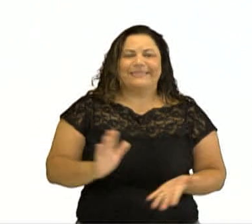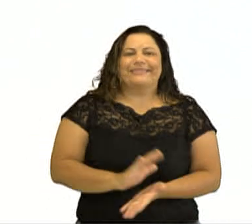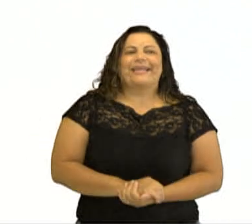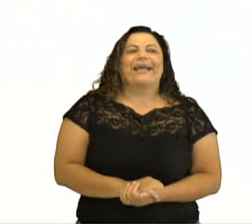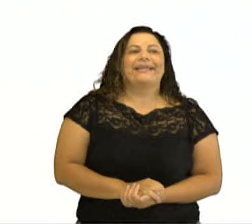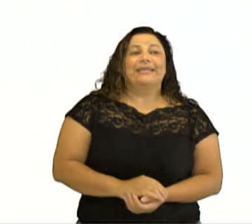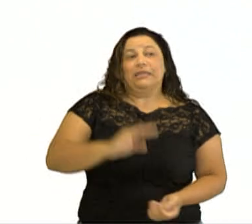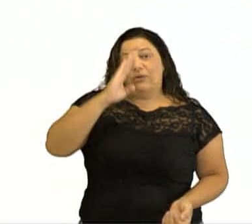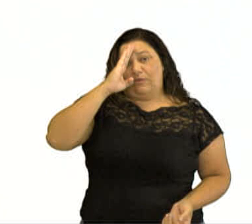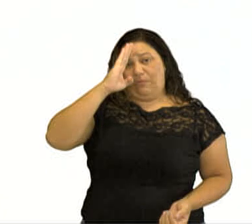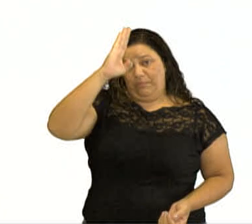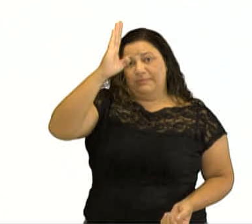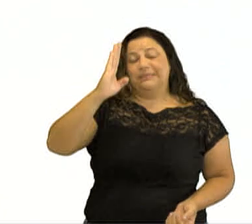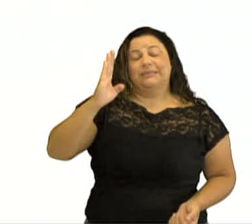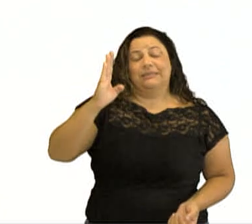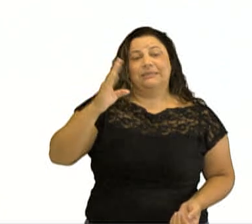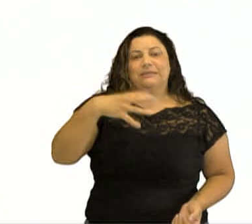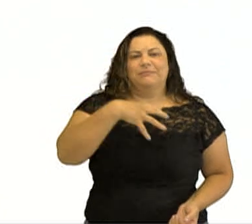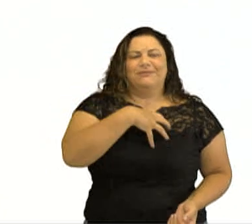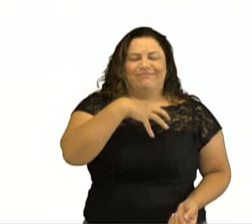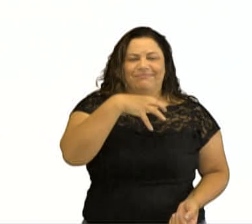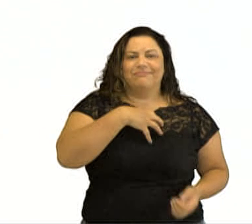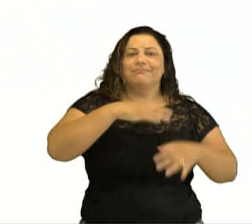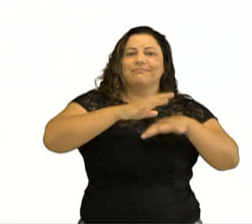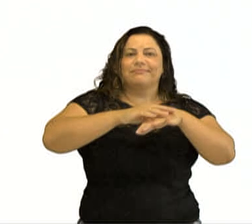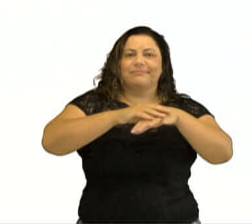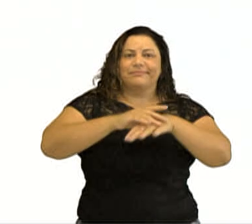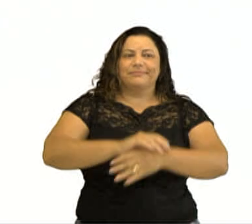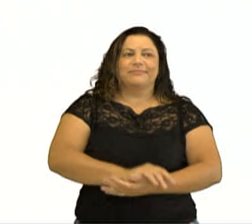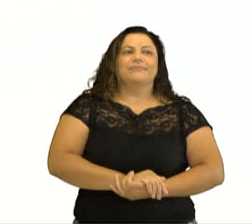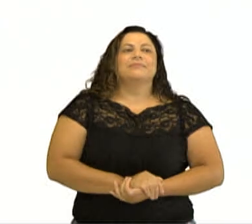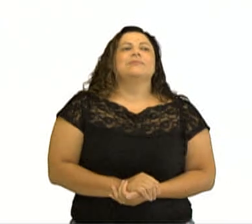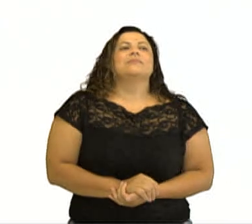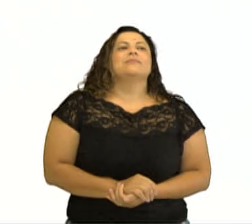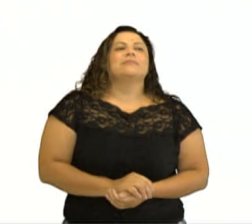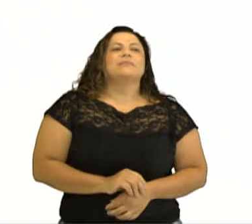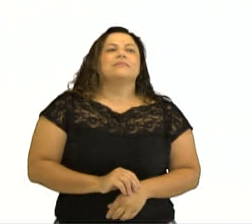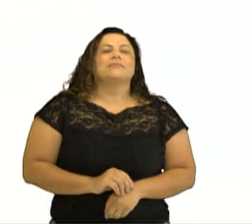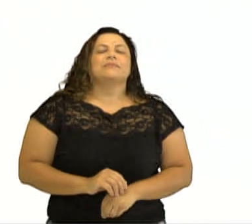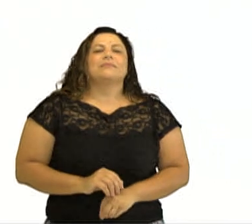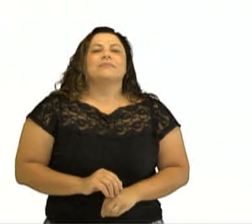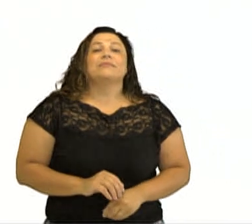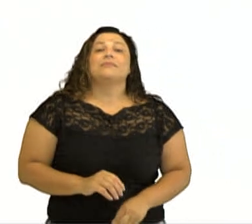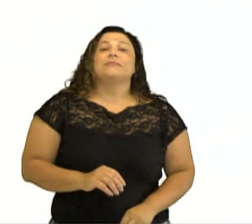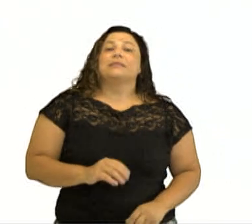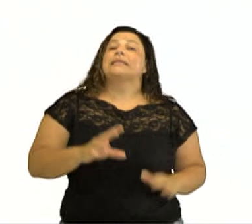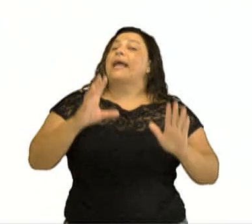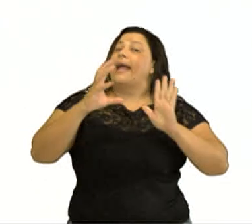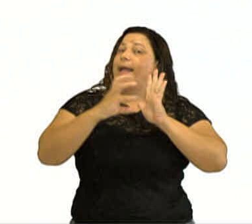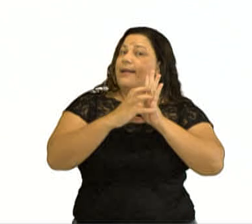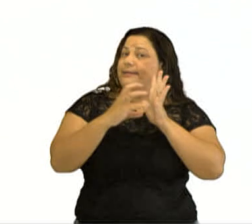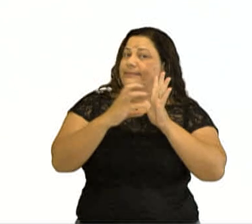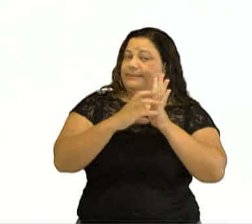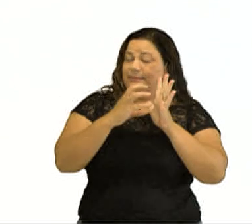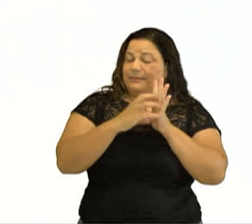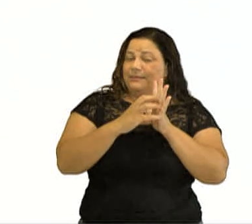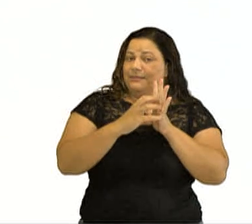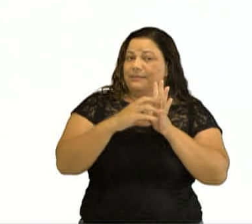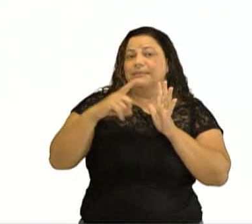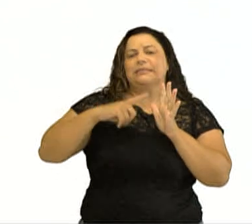esse é o principal fator de sintomas dessa doença. A AIDS, existe vários tipos